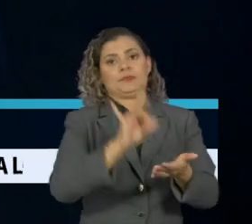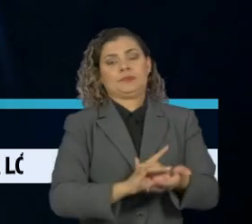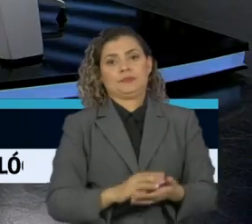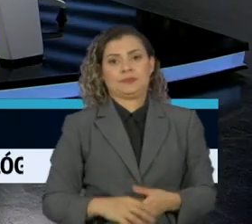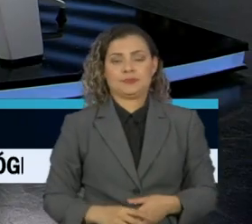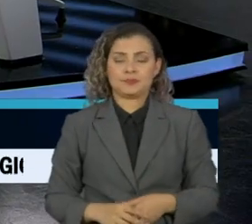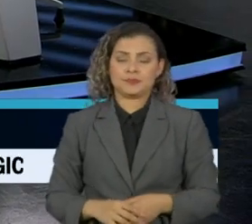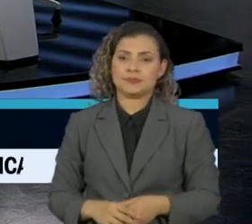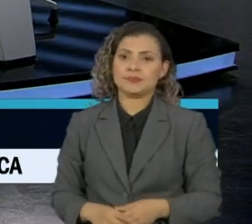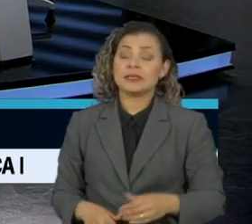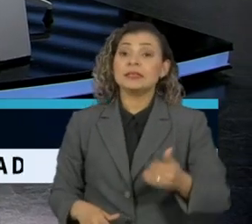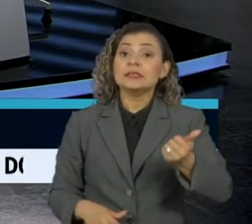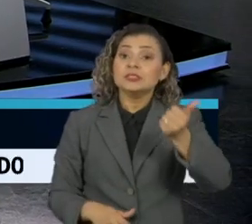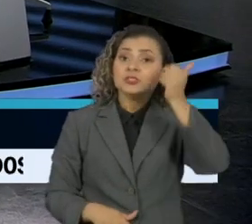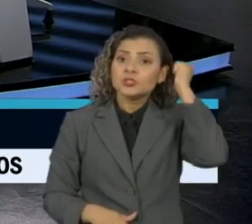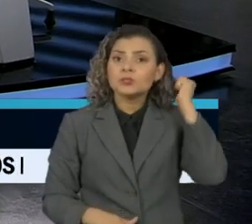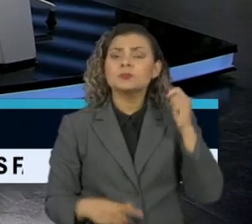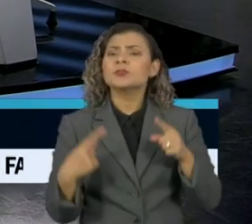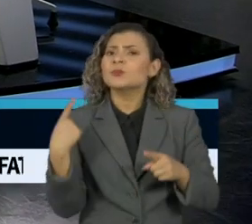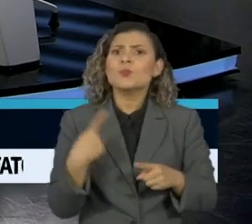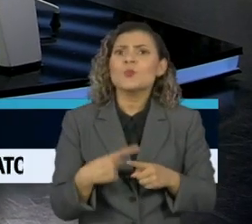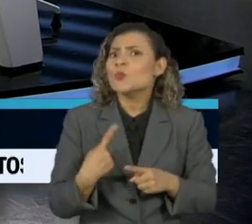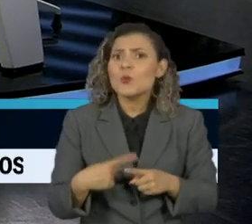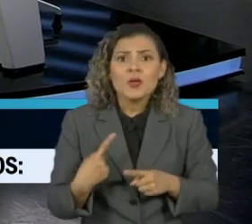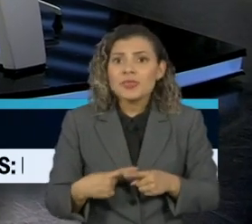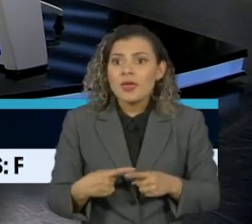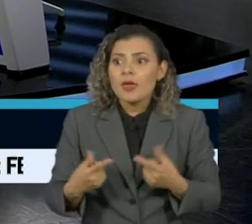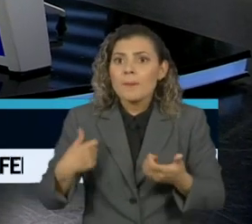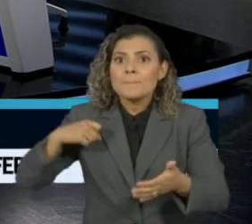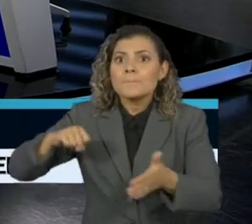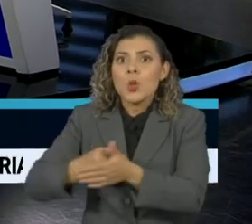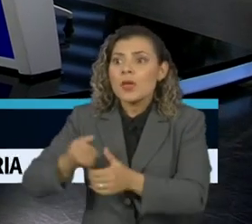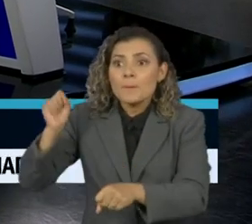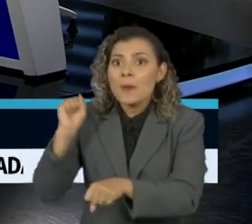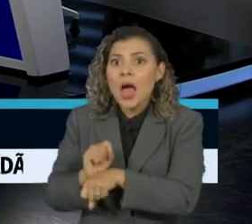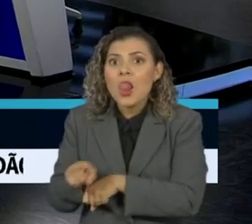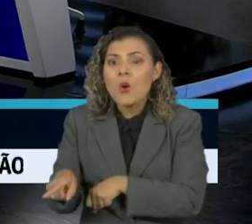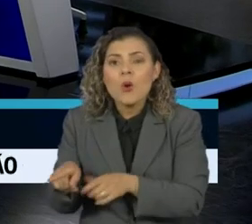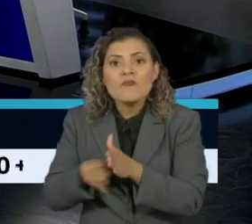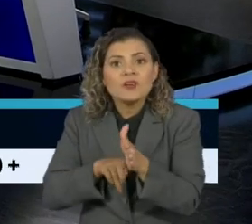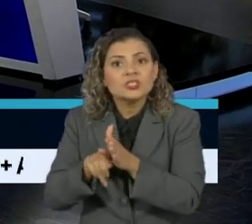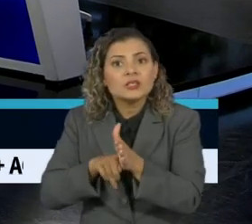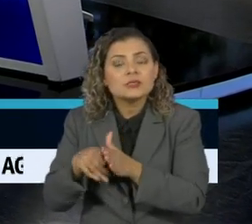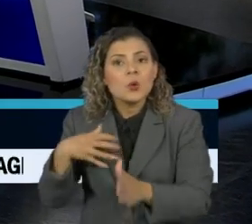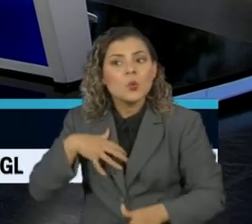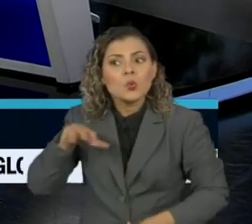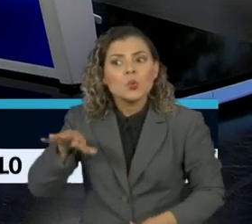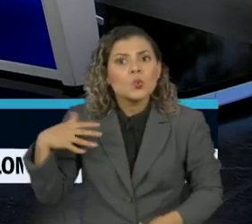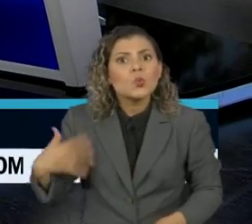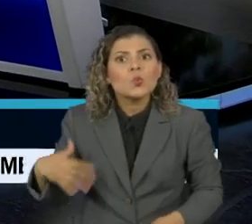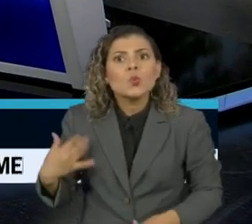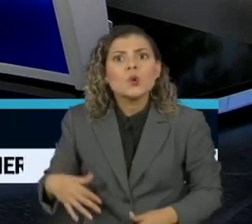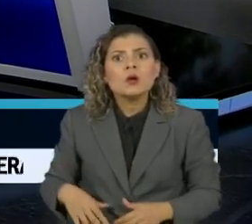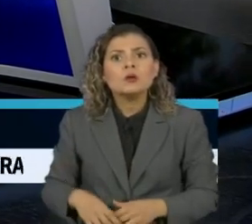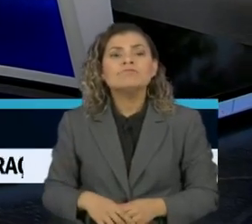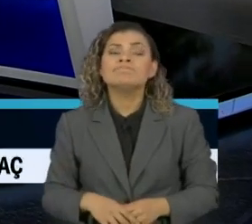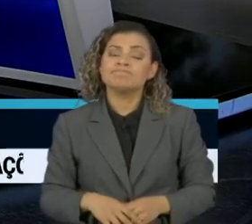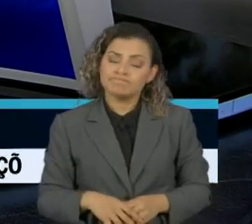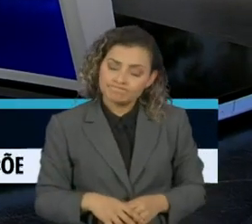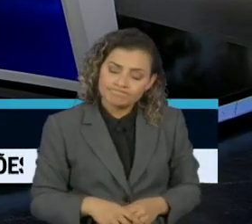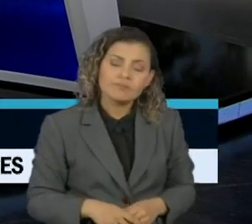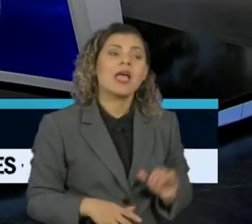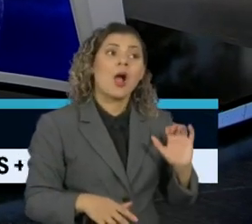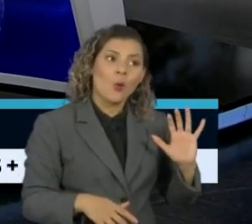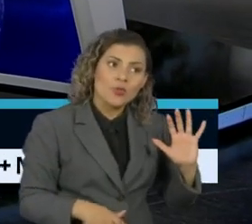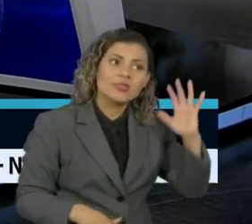o Dr Dimas quais razões justificam a interrupção de um estudo desse porte Com certeza